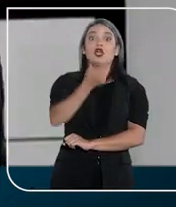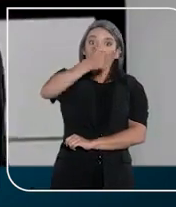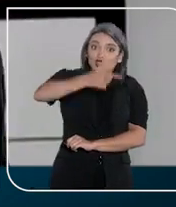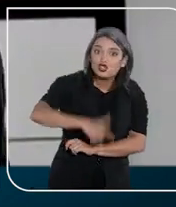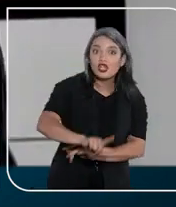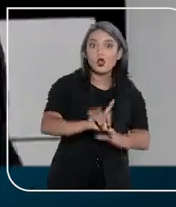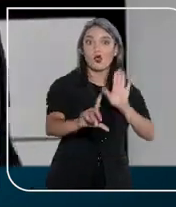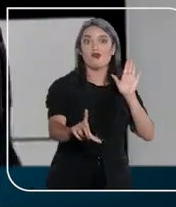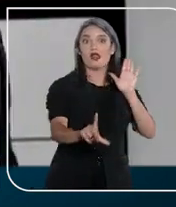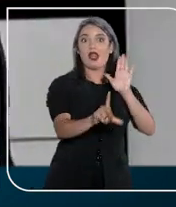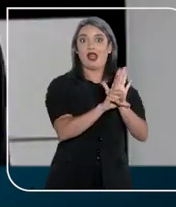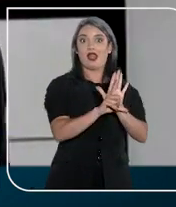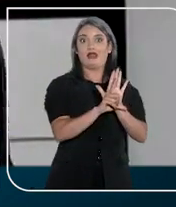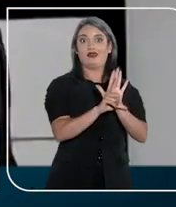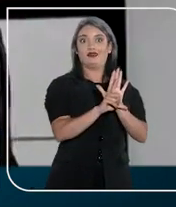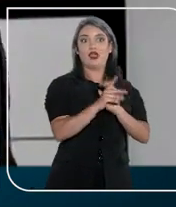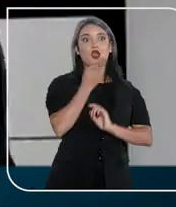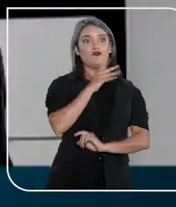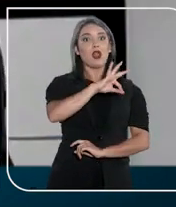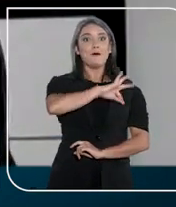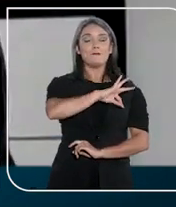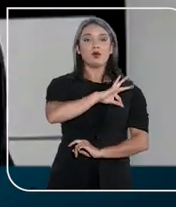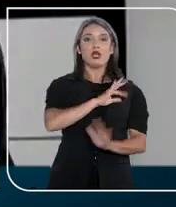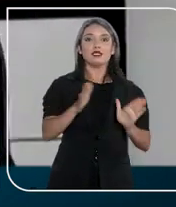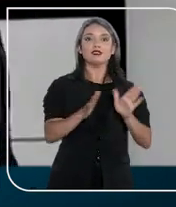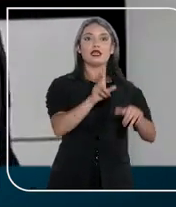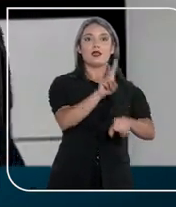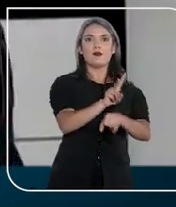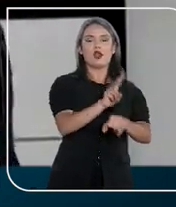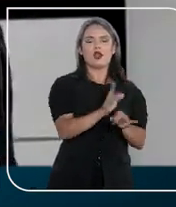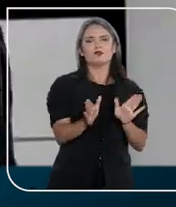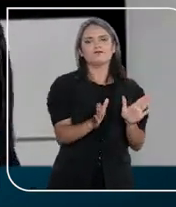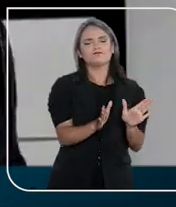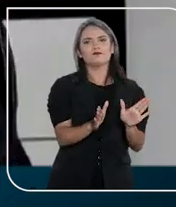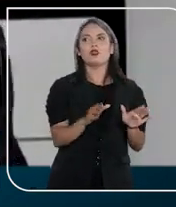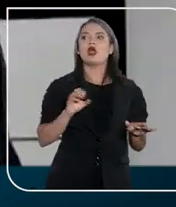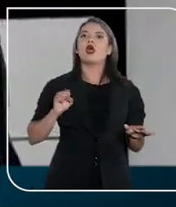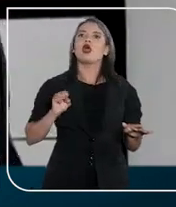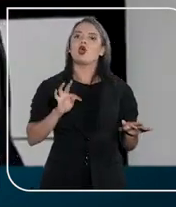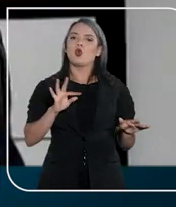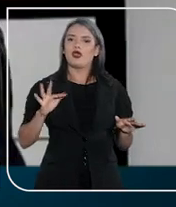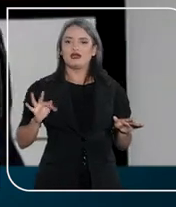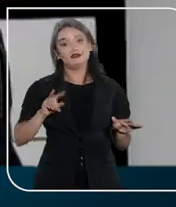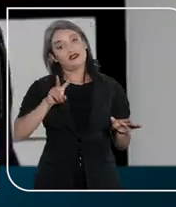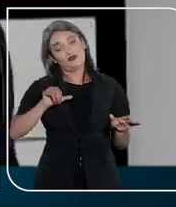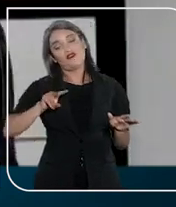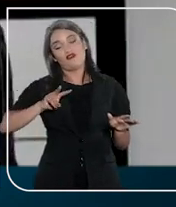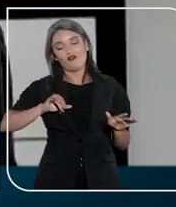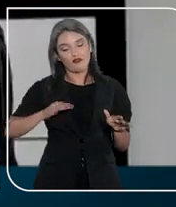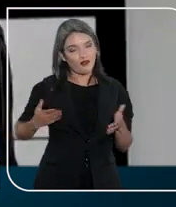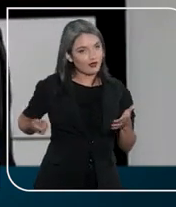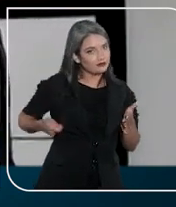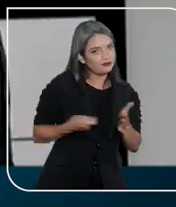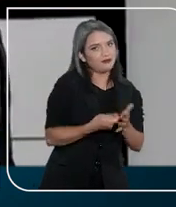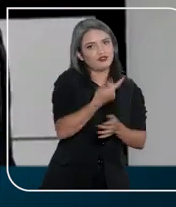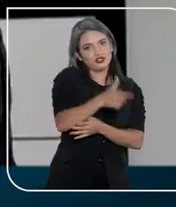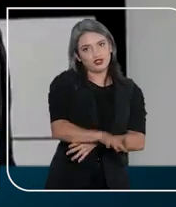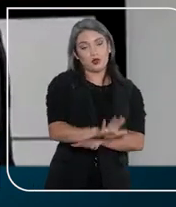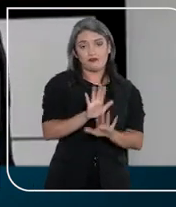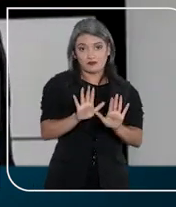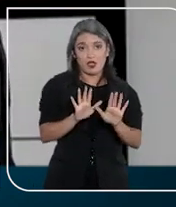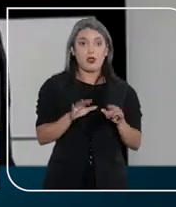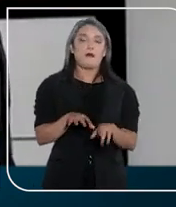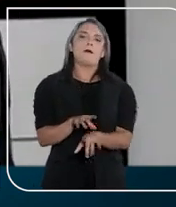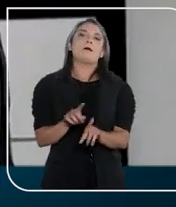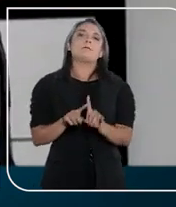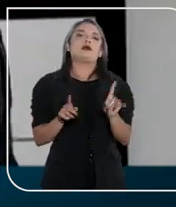nova legislação, de novo com a figura do policial militar temporário. Até que o Supremo derruba, então ela é válida. E aí eu tenho um